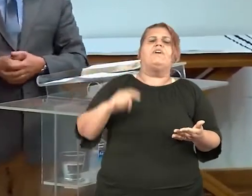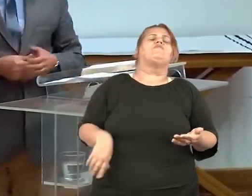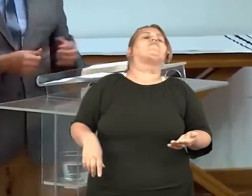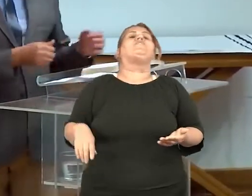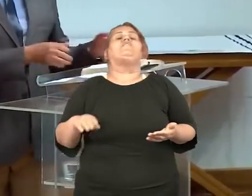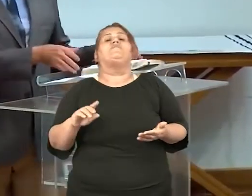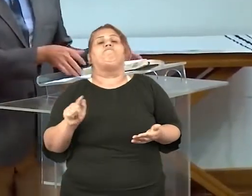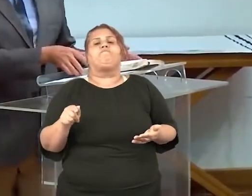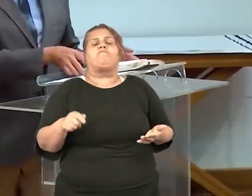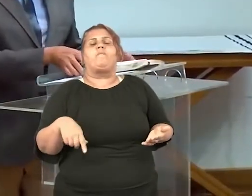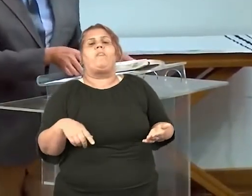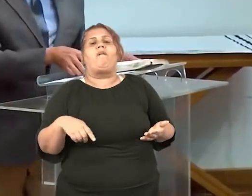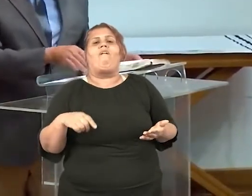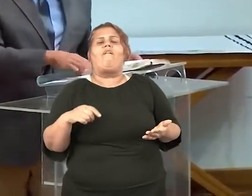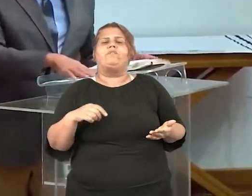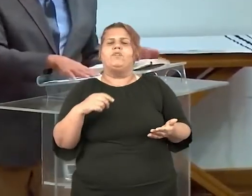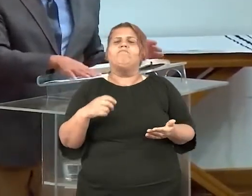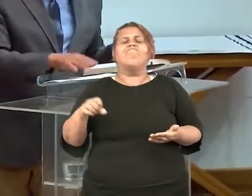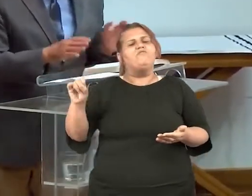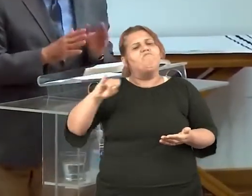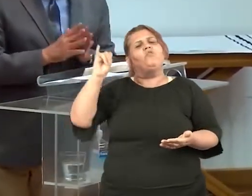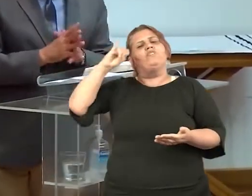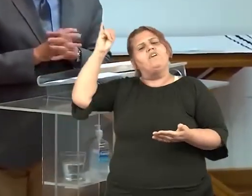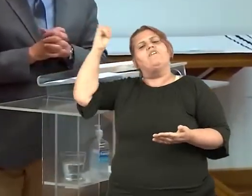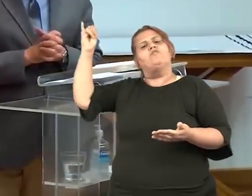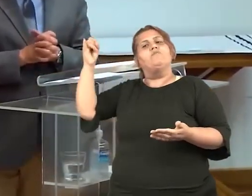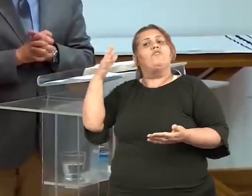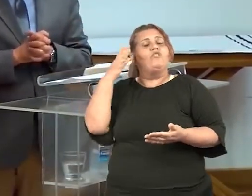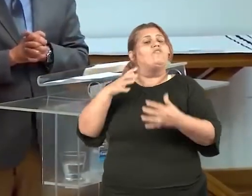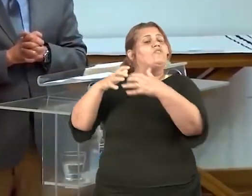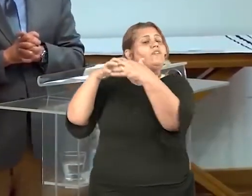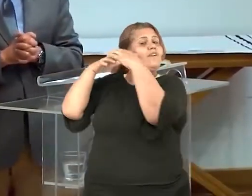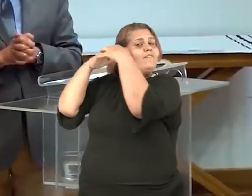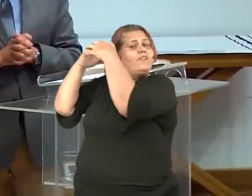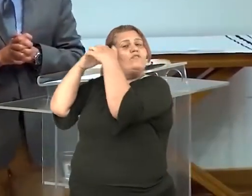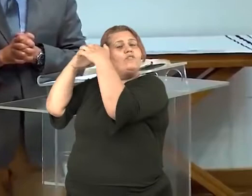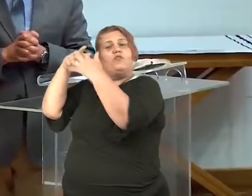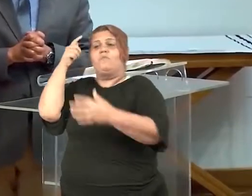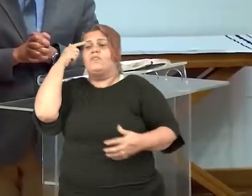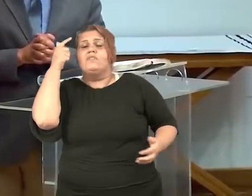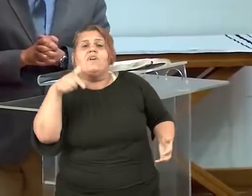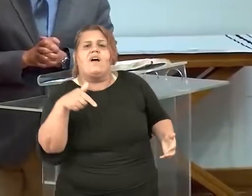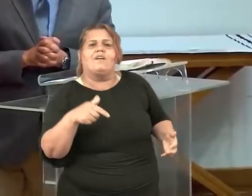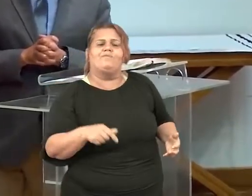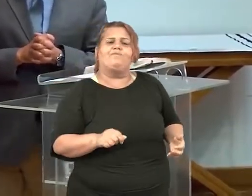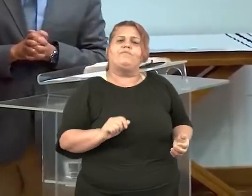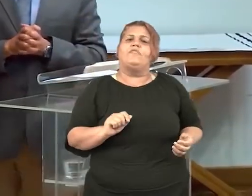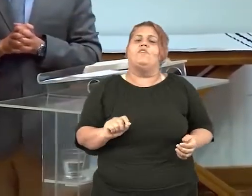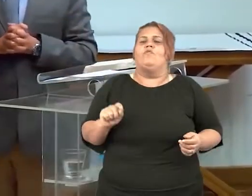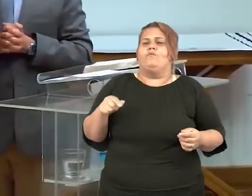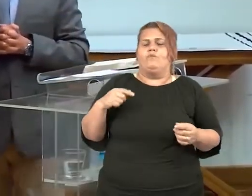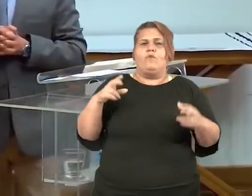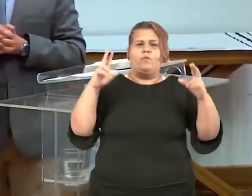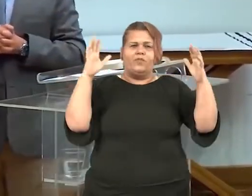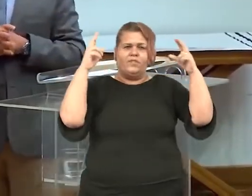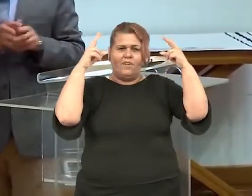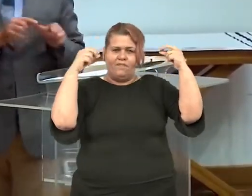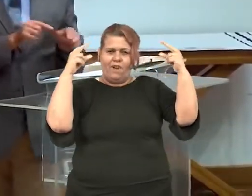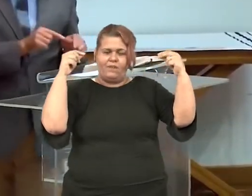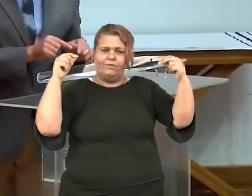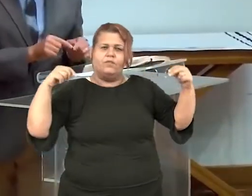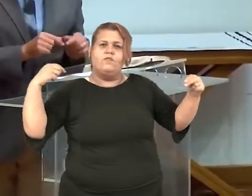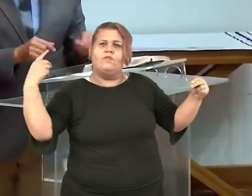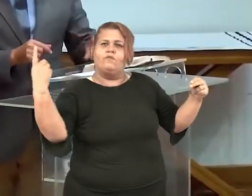conjuntura. E eu gostaria que você começasse a observar comigo que nós corremos